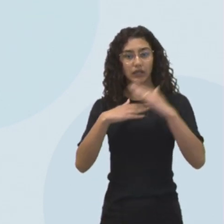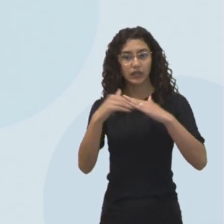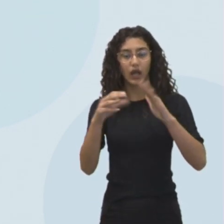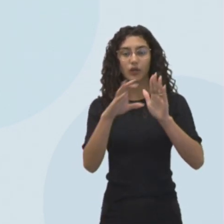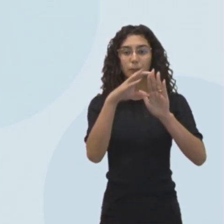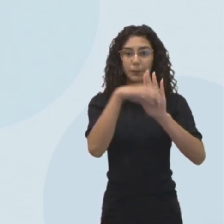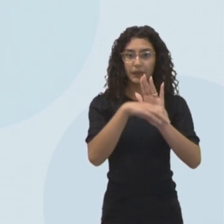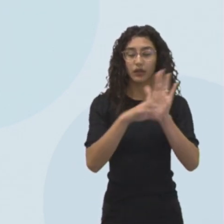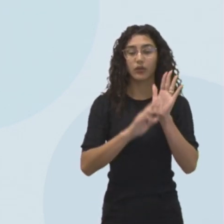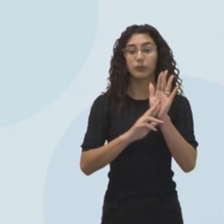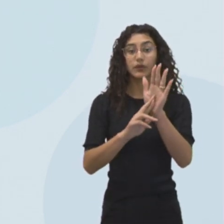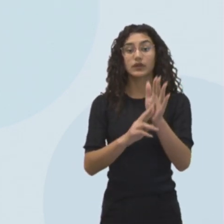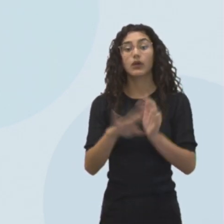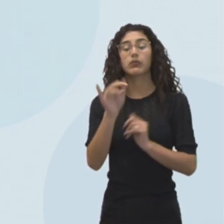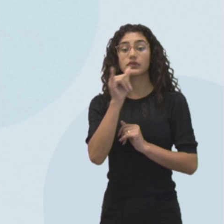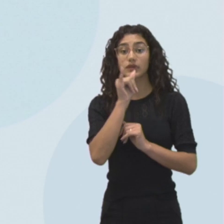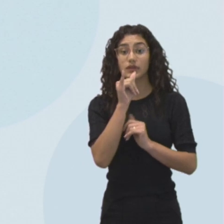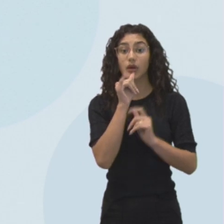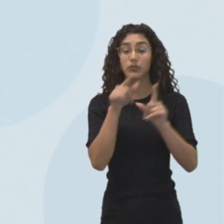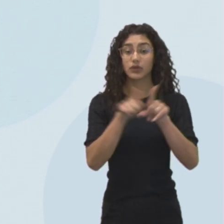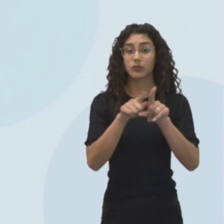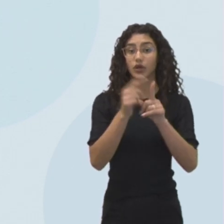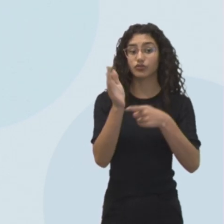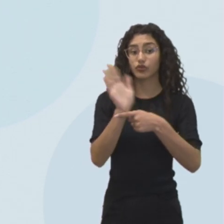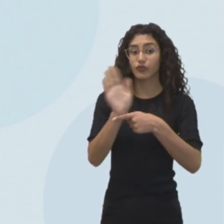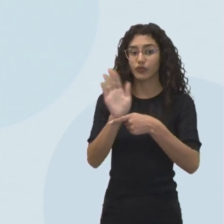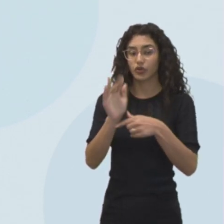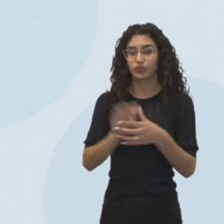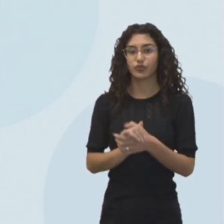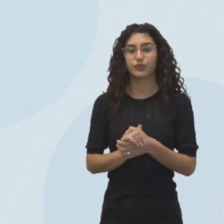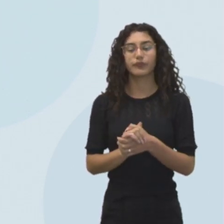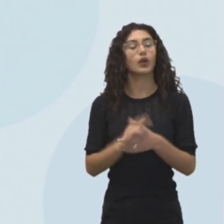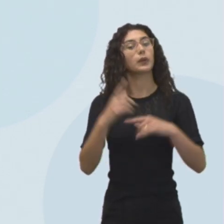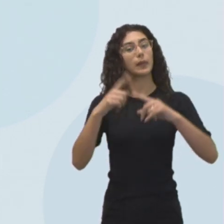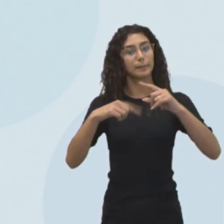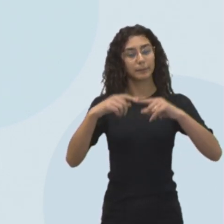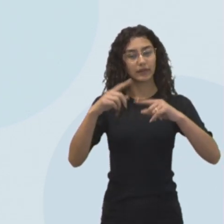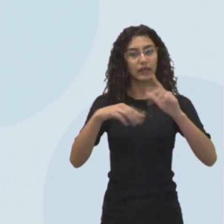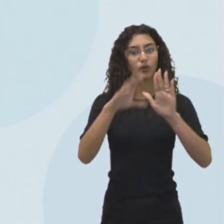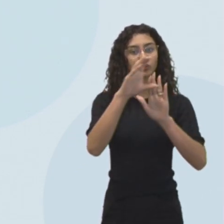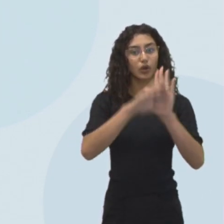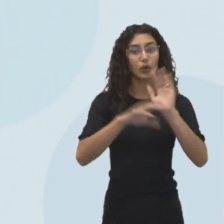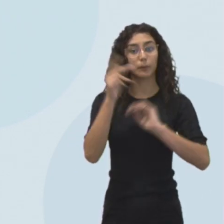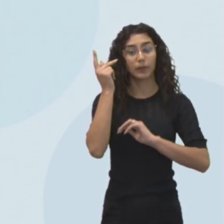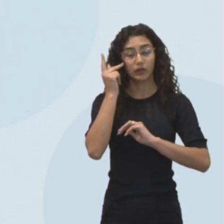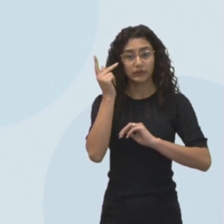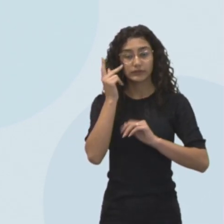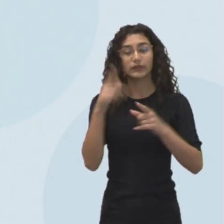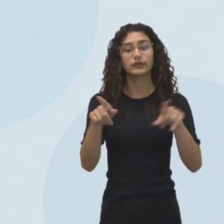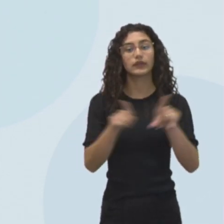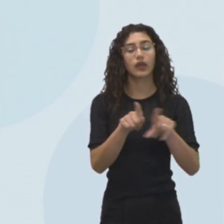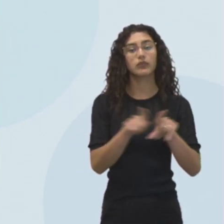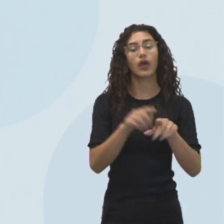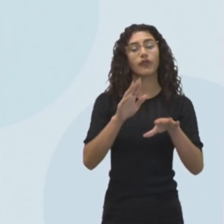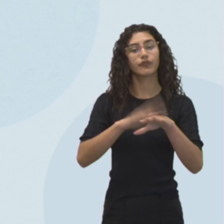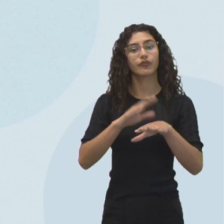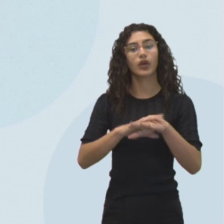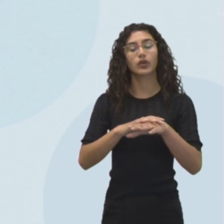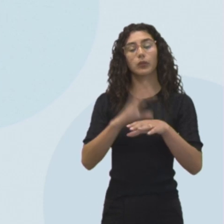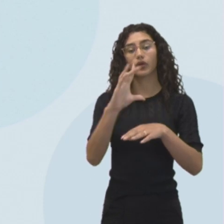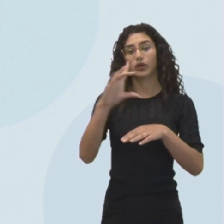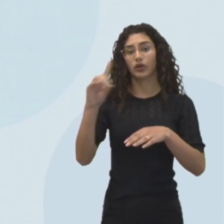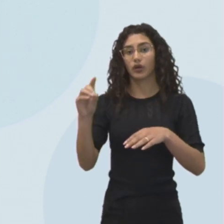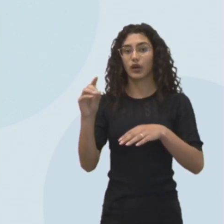nós apresentamos exemplos de vídeos que estão no material Currículo em Ação, elaborado pela Coordenadoria